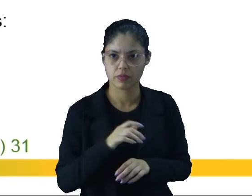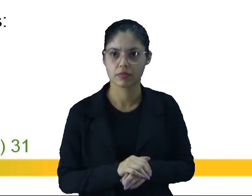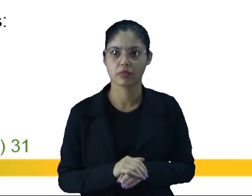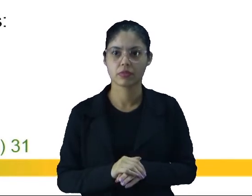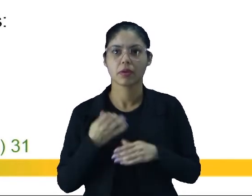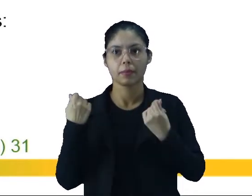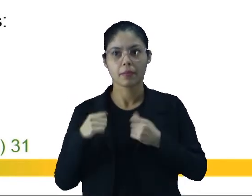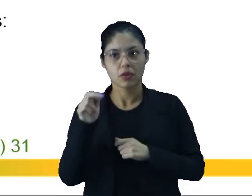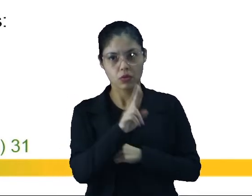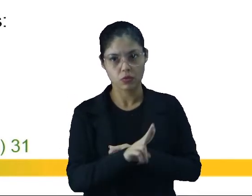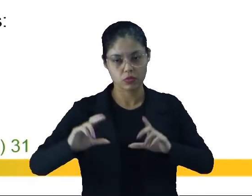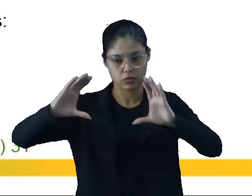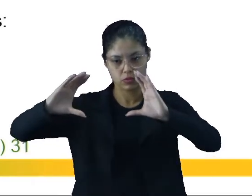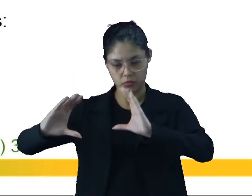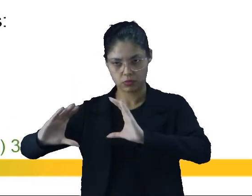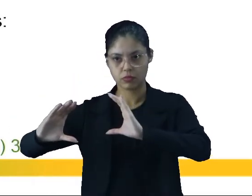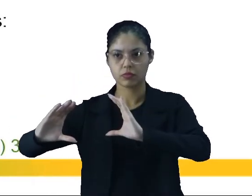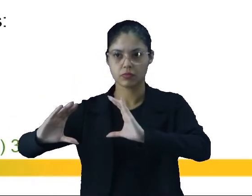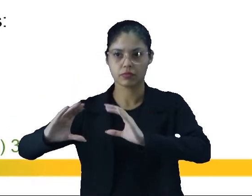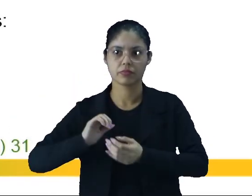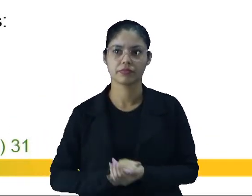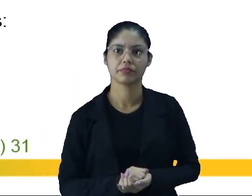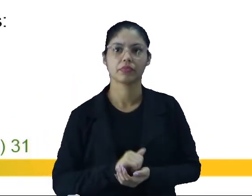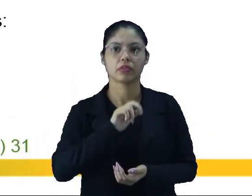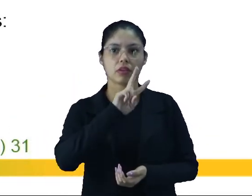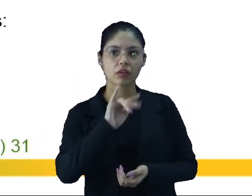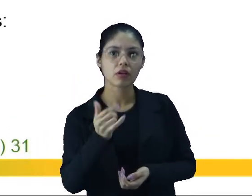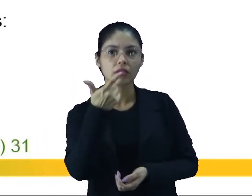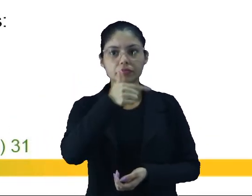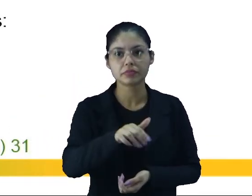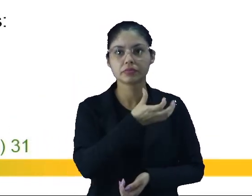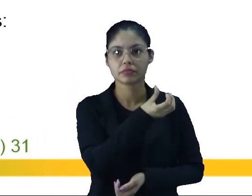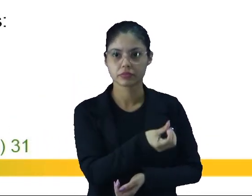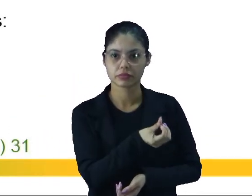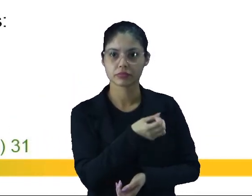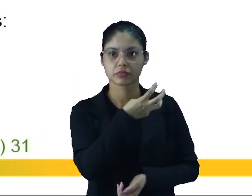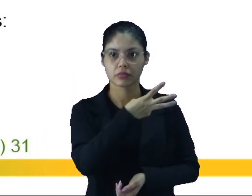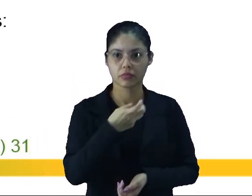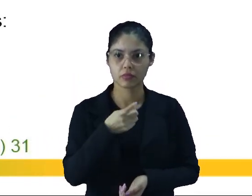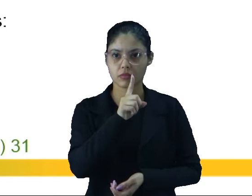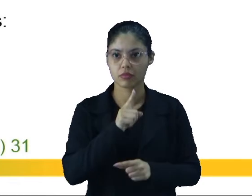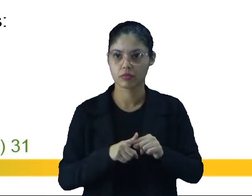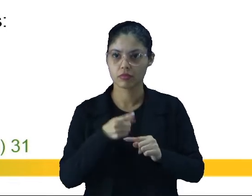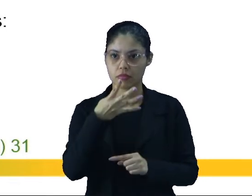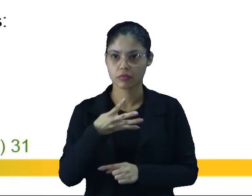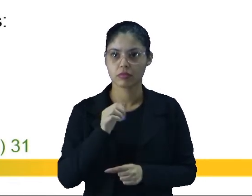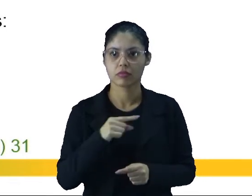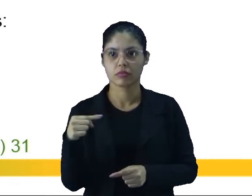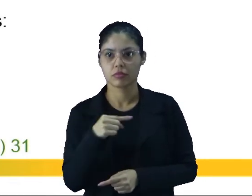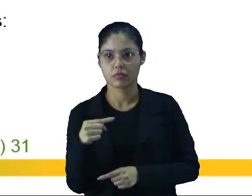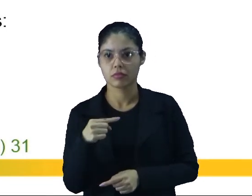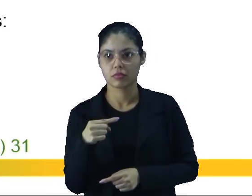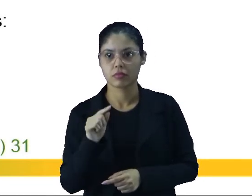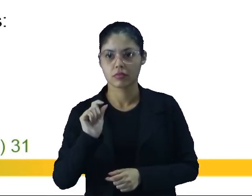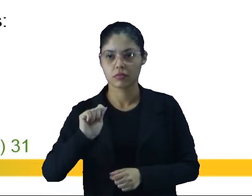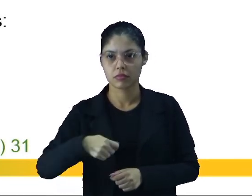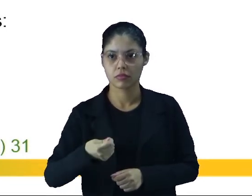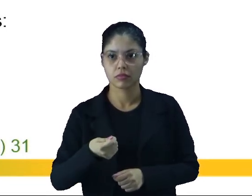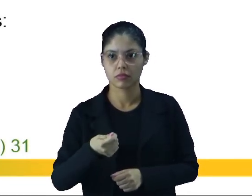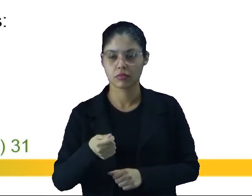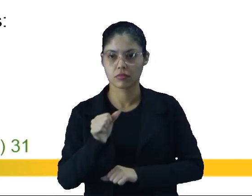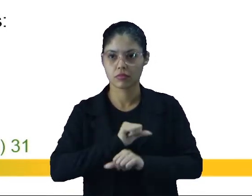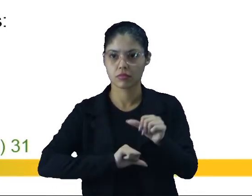é obrigatório o uso de parênteses. Vai repetir o 6, vai repetir 3x mais 4 e esse menos agora vai mudar o sinal de